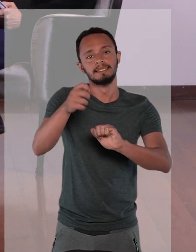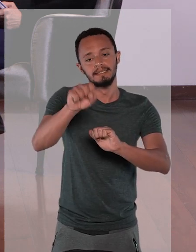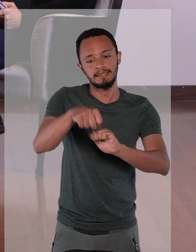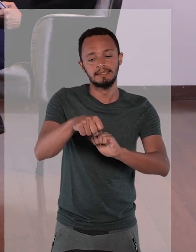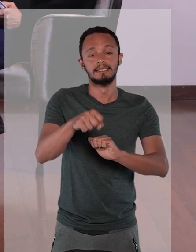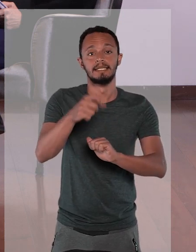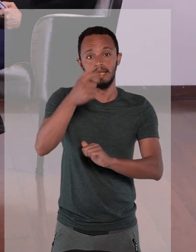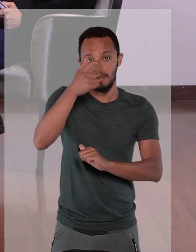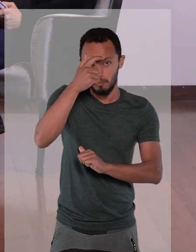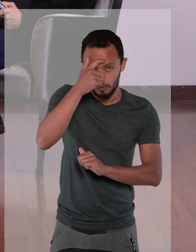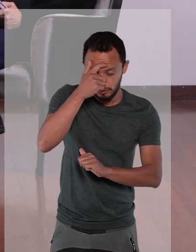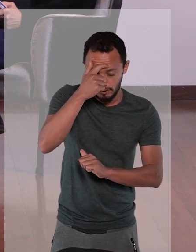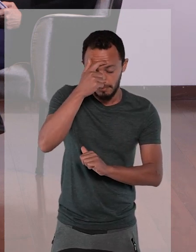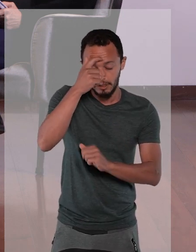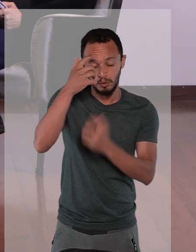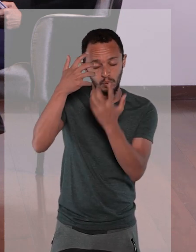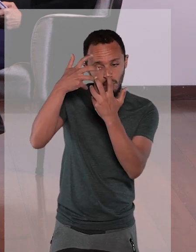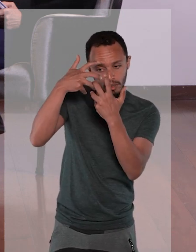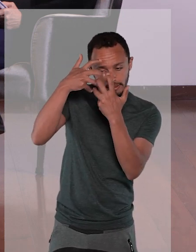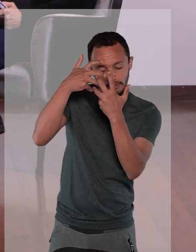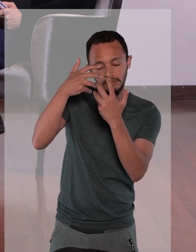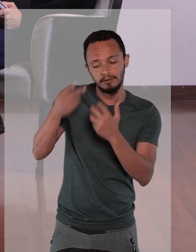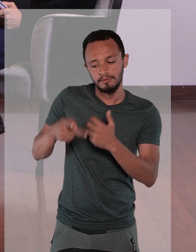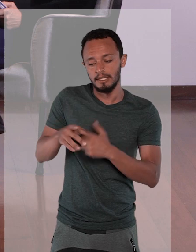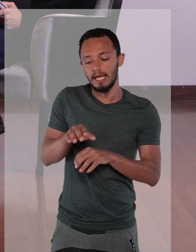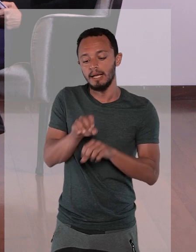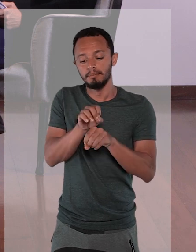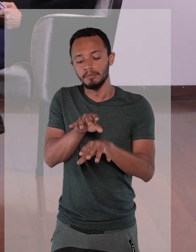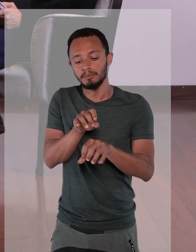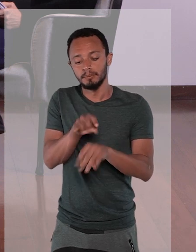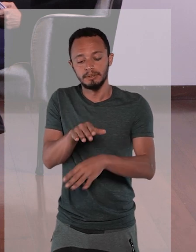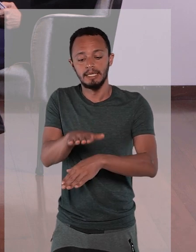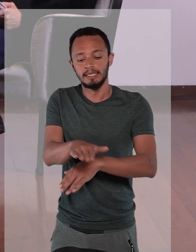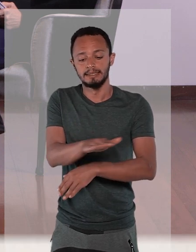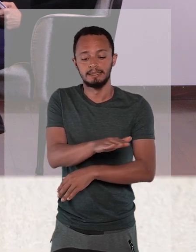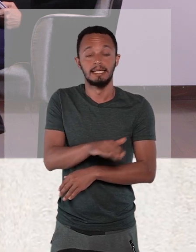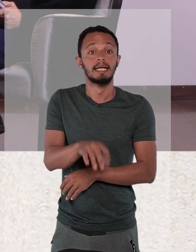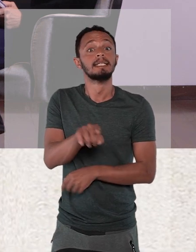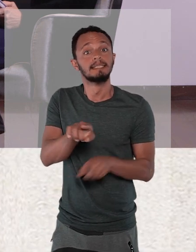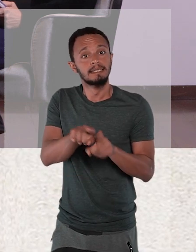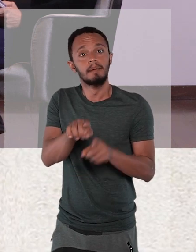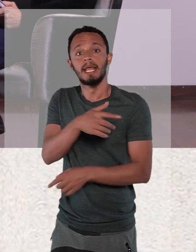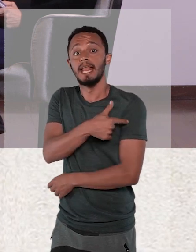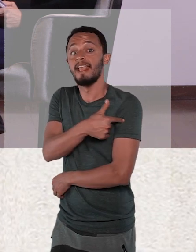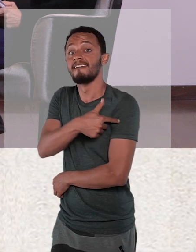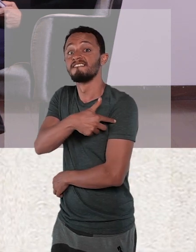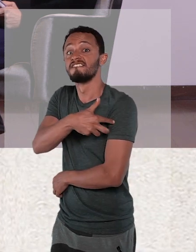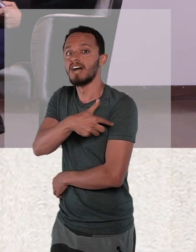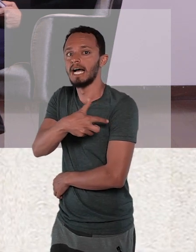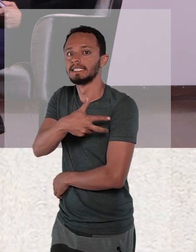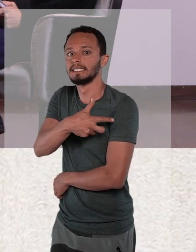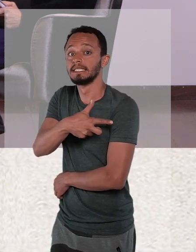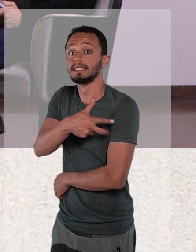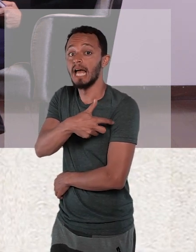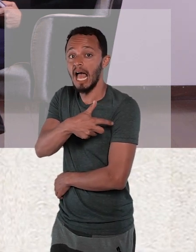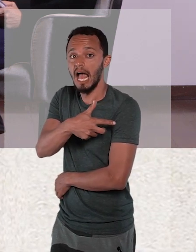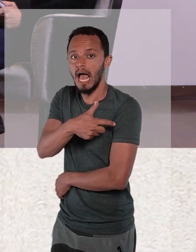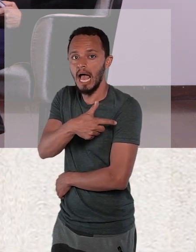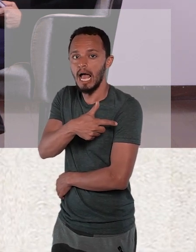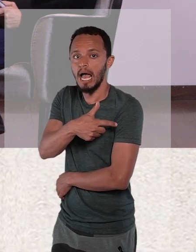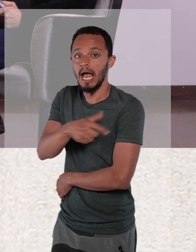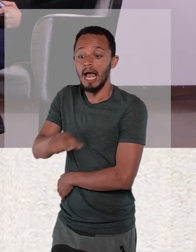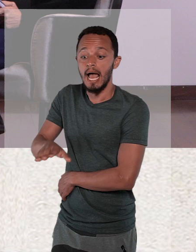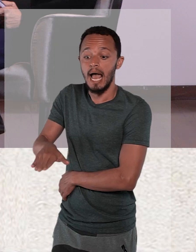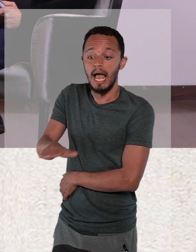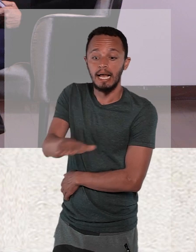essas crianças. E vai precisar também, uma hora, a gente... E vacinar, tá, Afonso? Vacinar. Porque a nossa vacinação de criança,